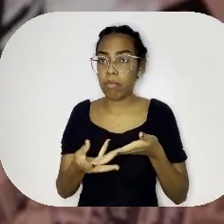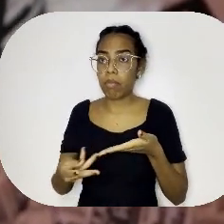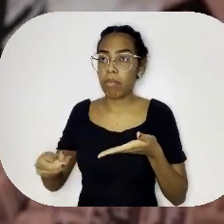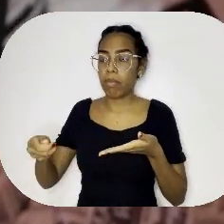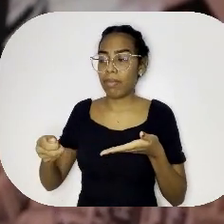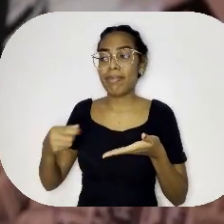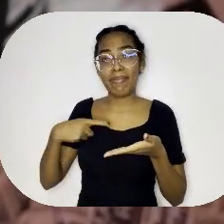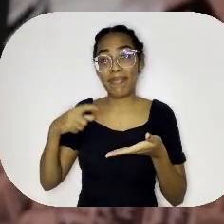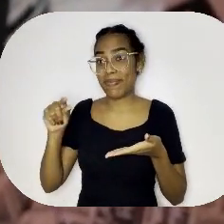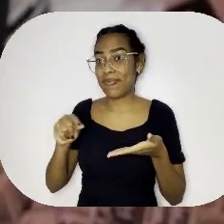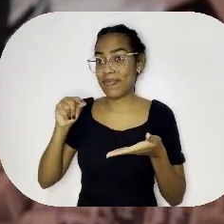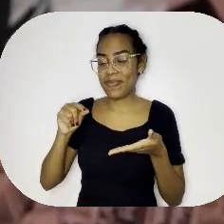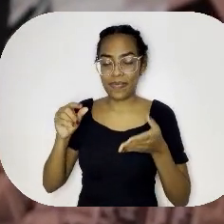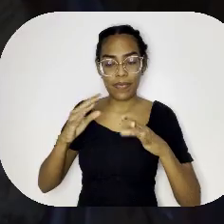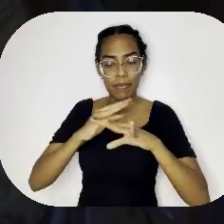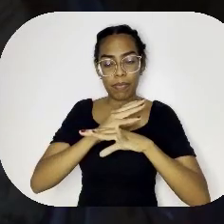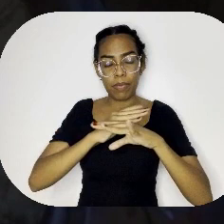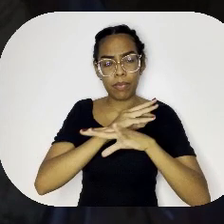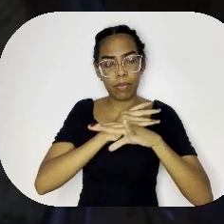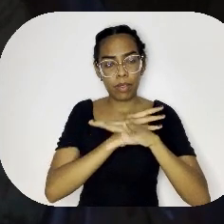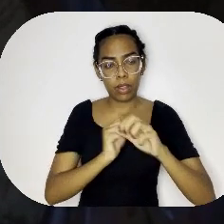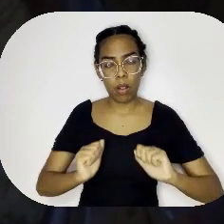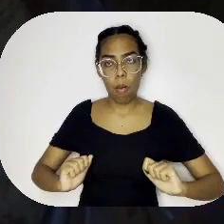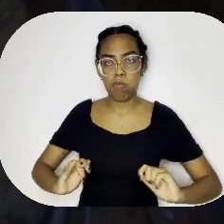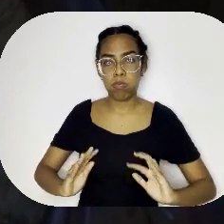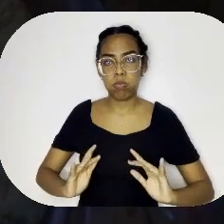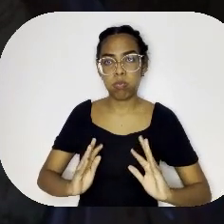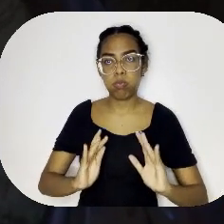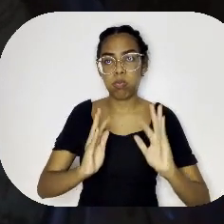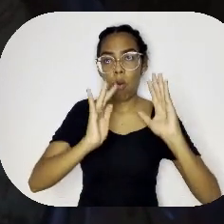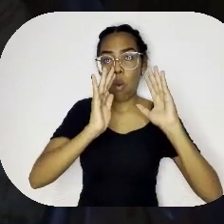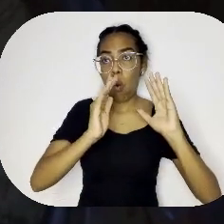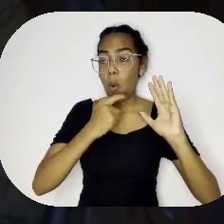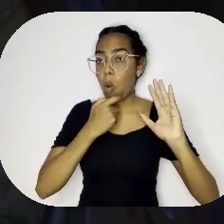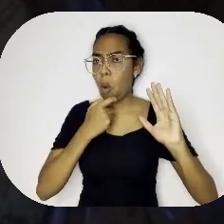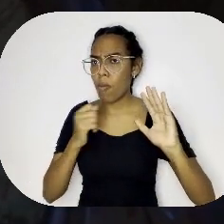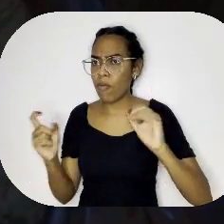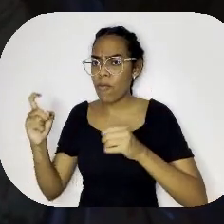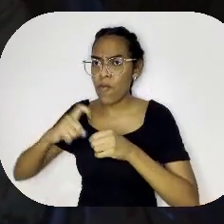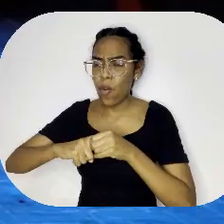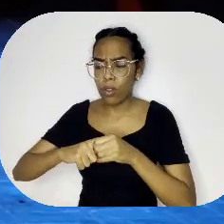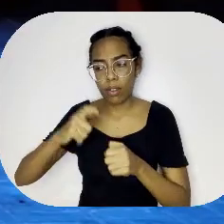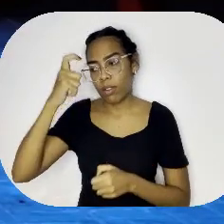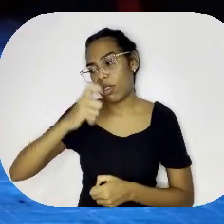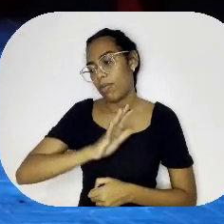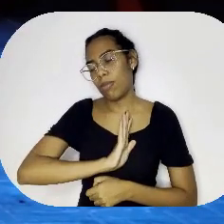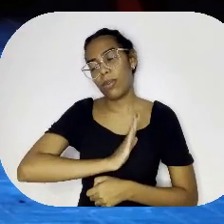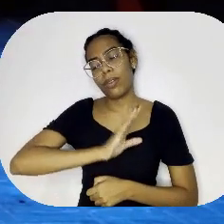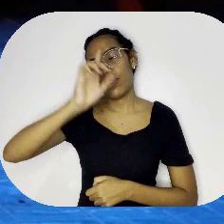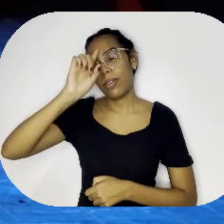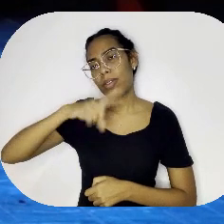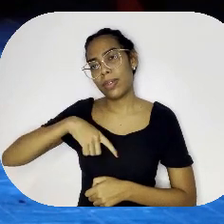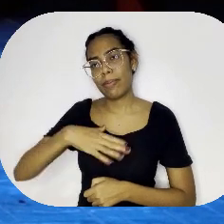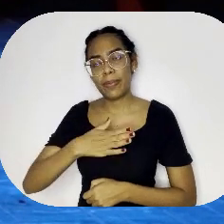Renascerão as cidades submersas? Os homens submersos voltarão? Meu coração não sabe. Estúpido,